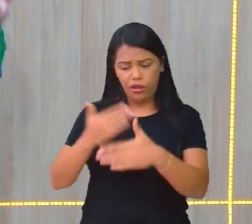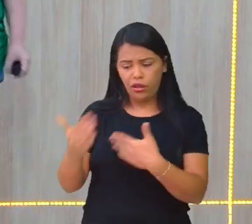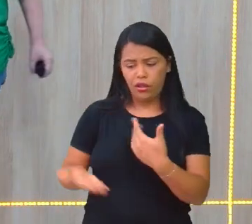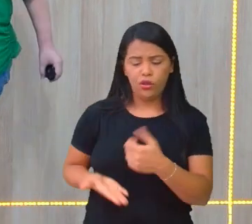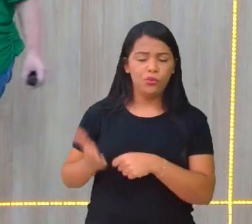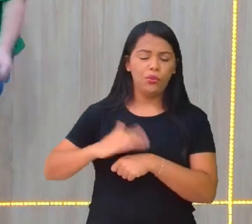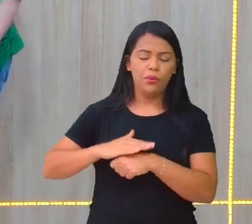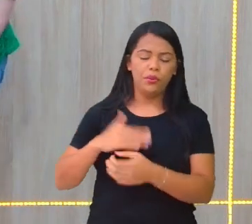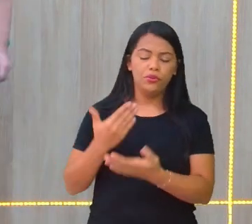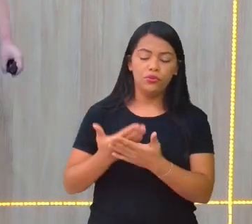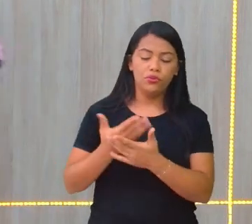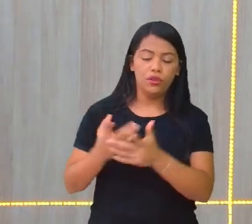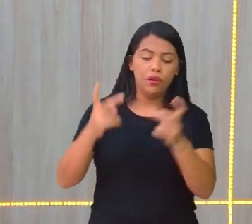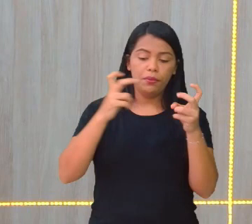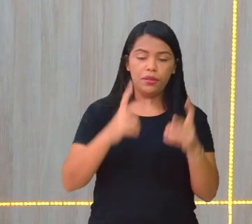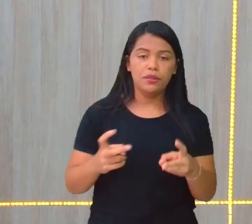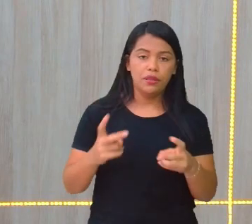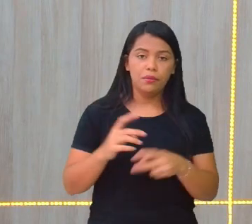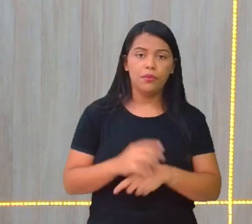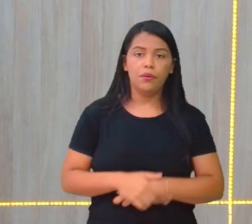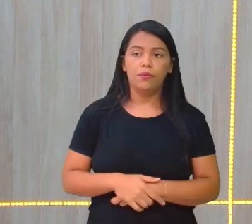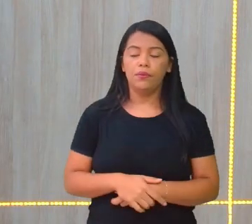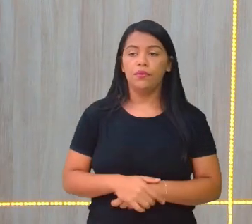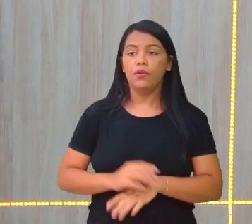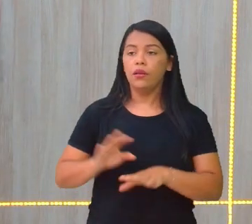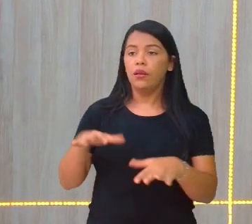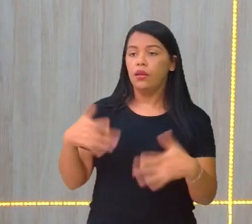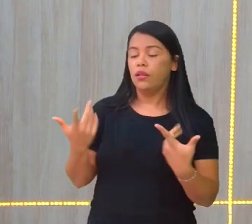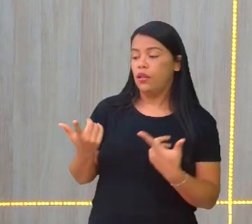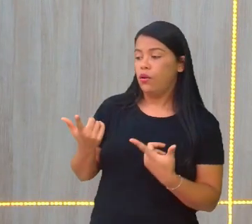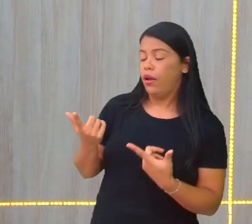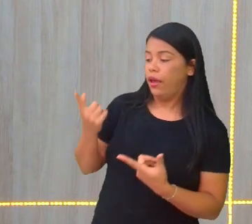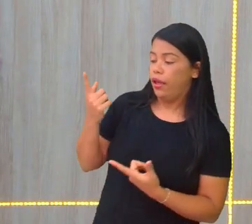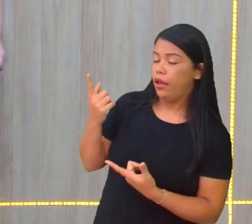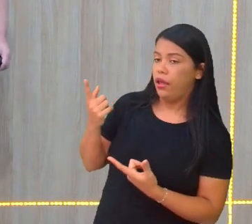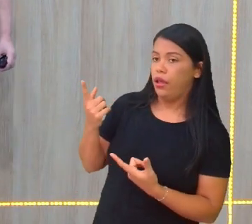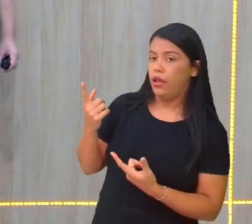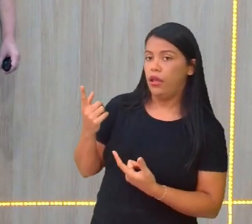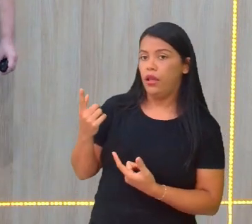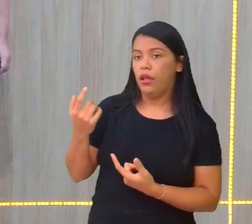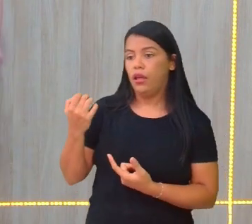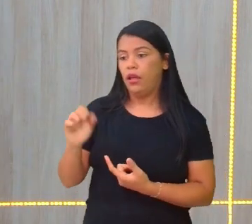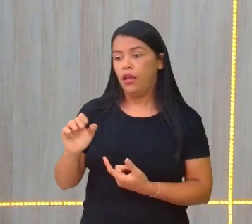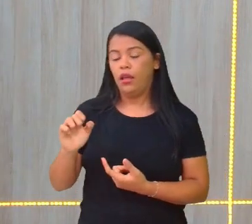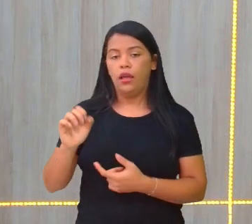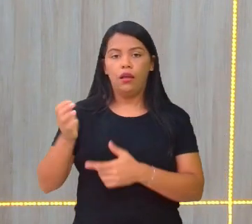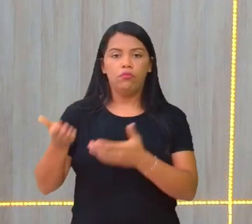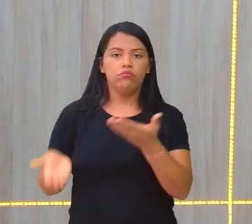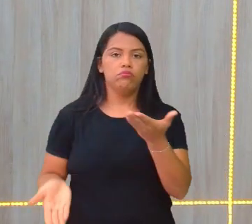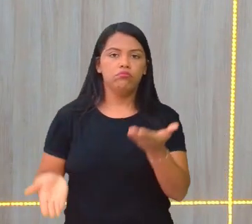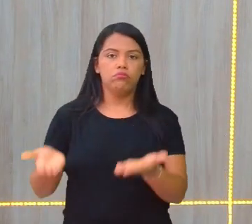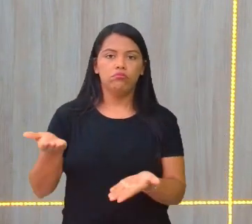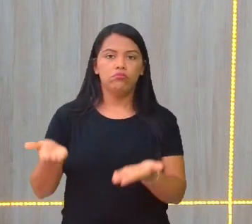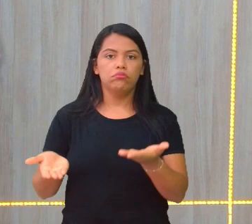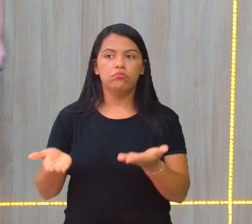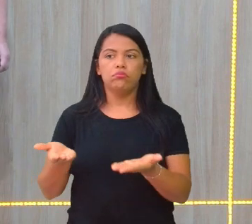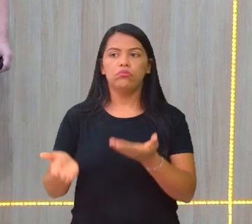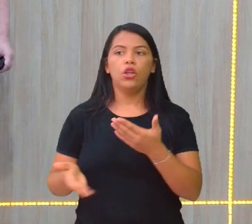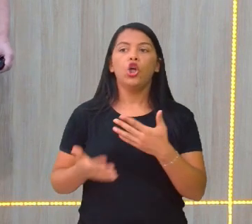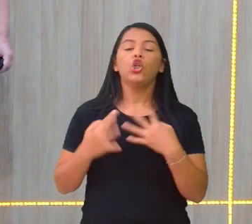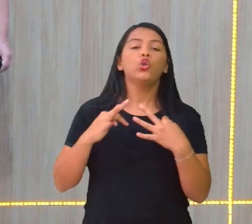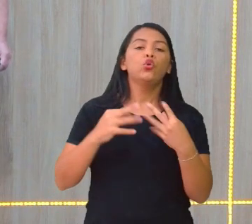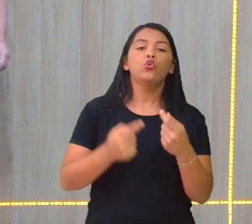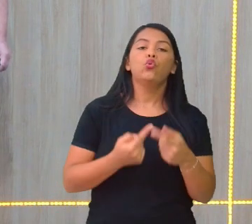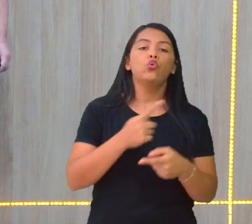o erro, tá? Então, expressões algébricas, equilíbrio. O que você fizer de